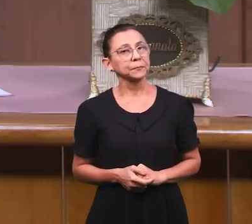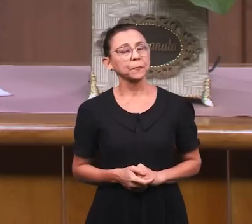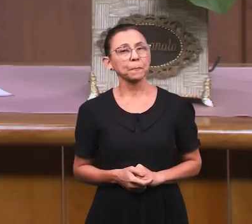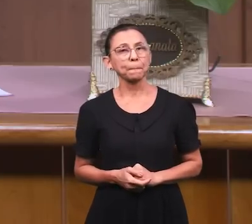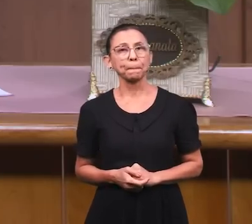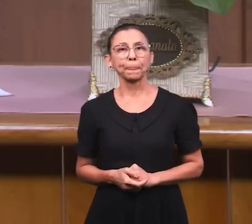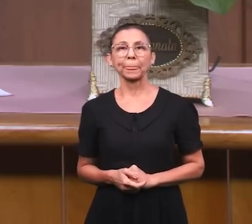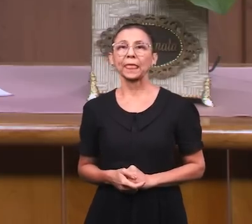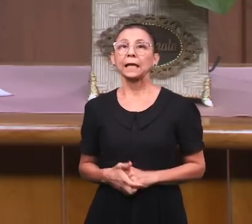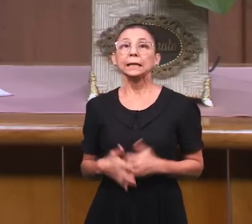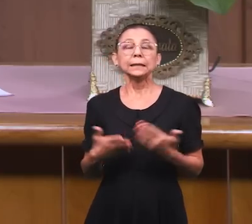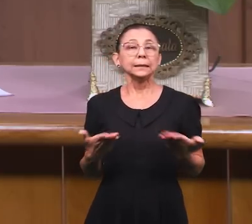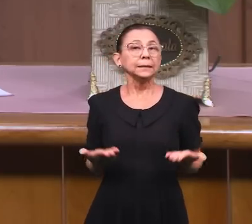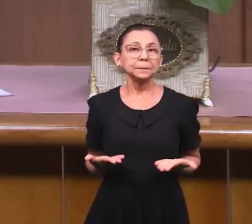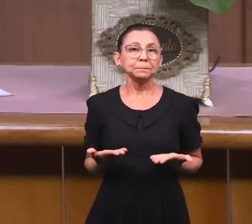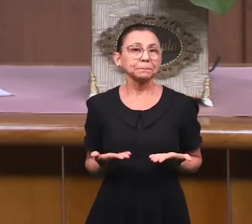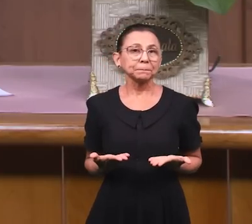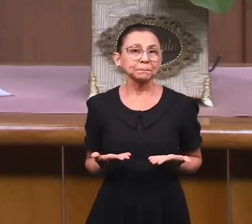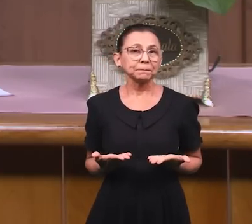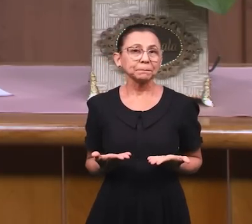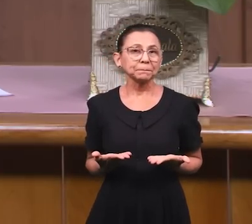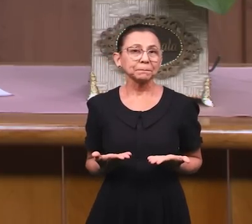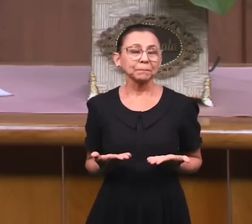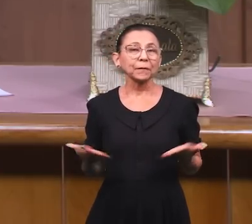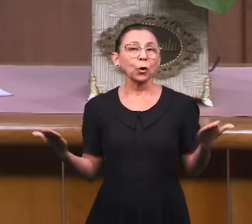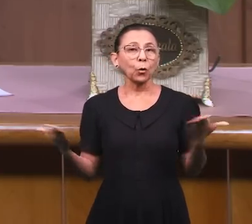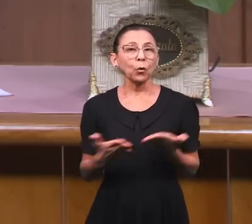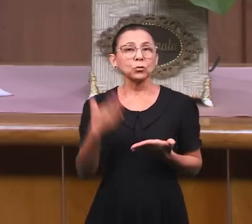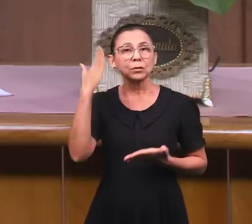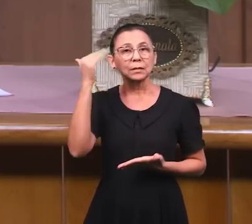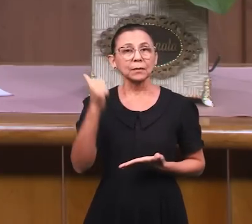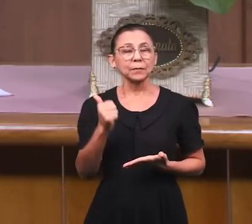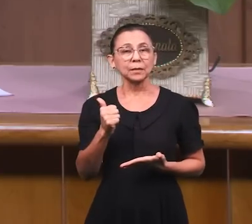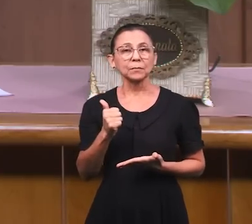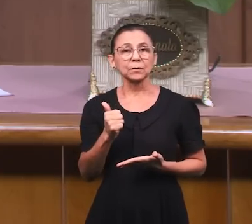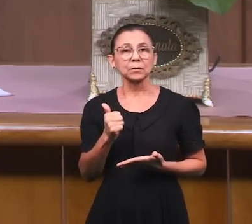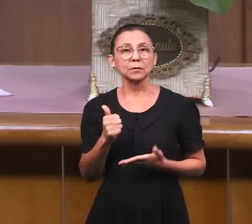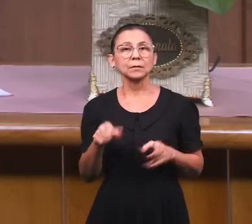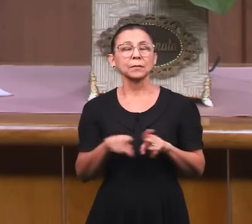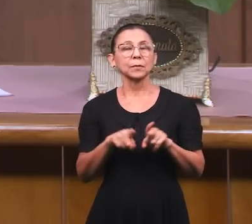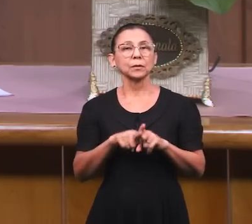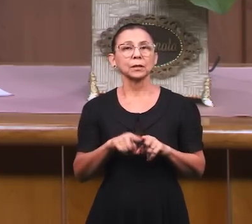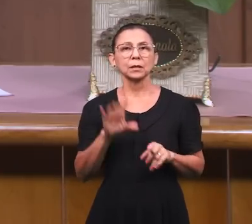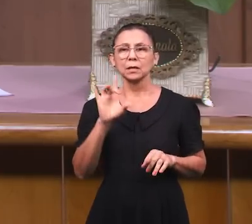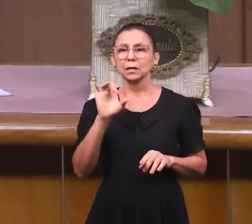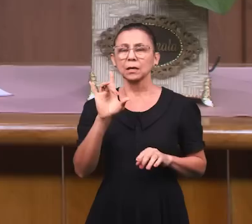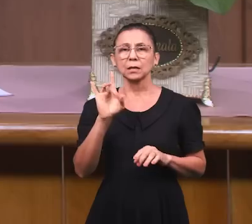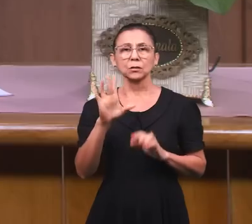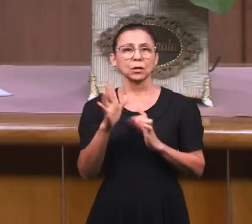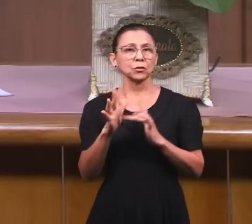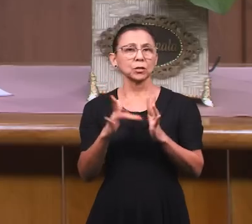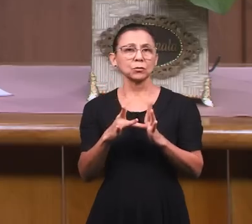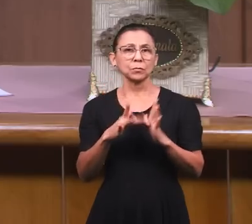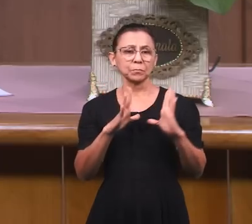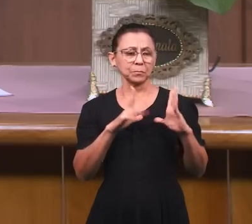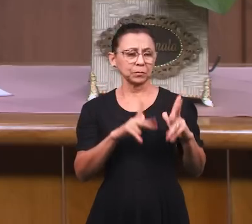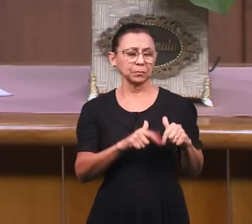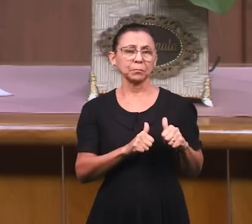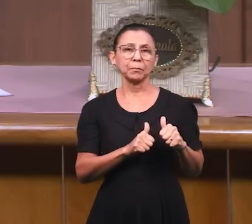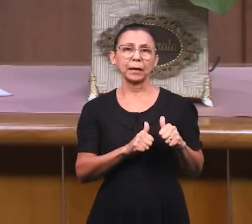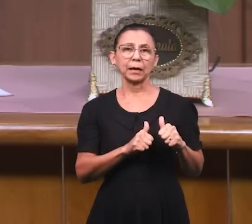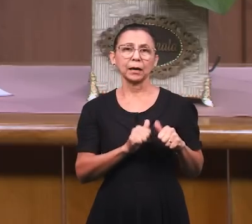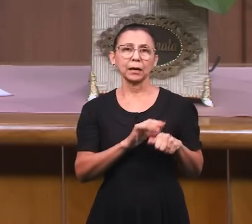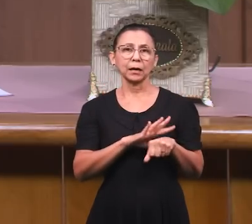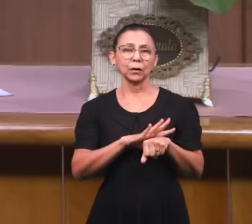para poder acudir. Foi Jesus, somente o Senhor Jesus é que pode e tem o poder para curar a ferida que está no coração do